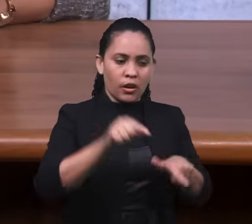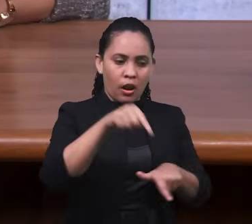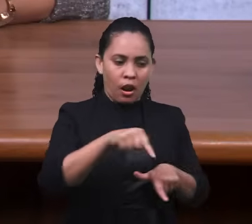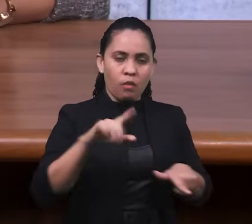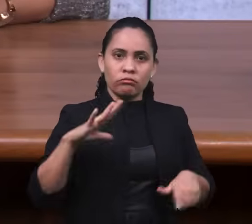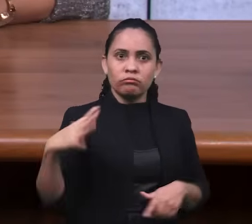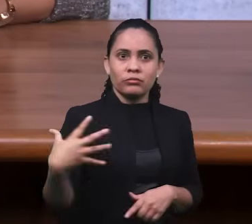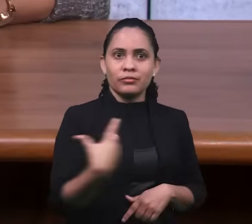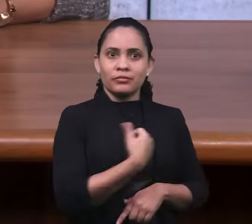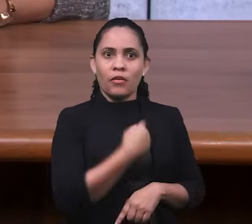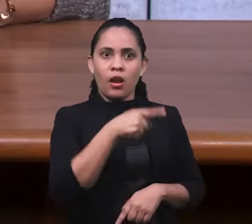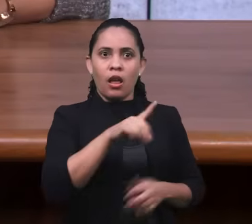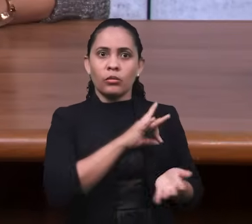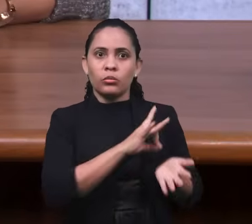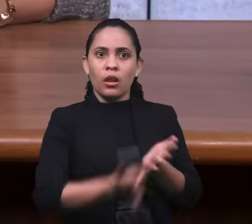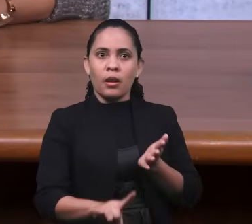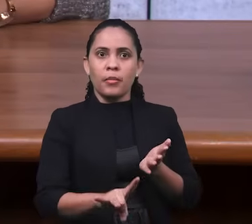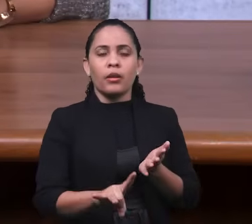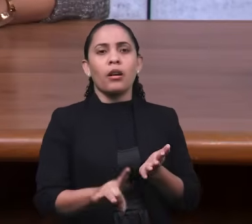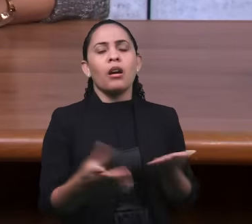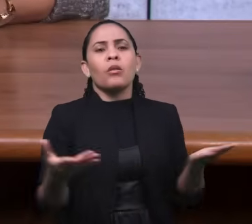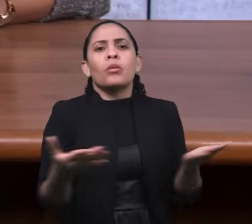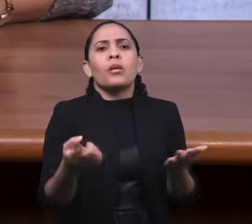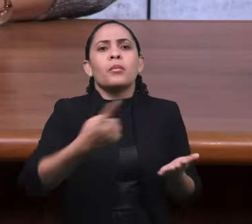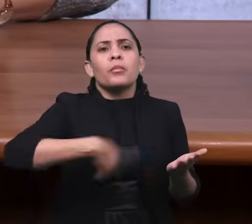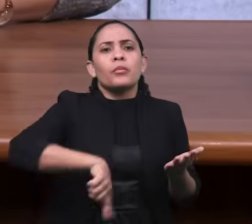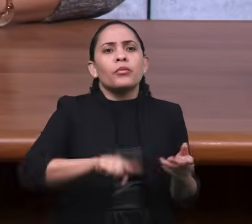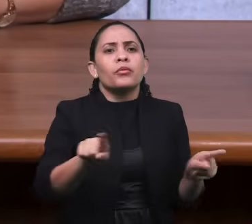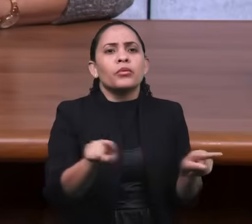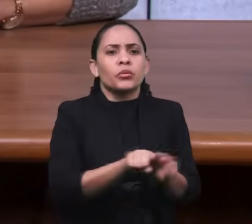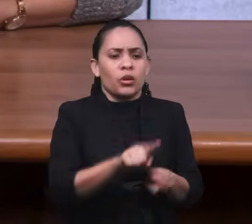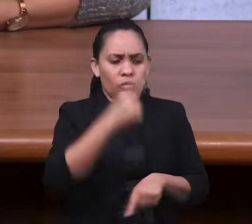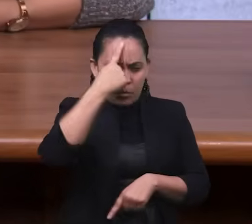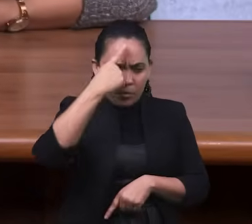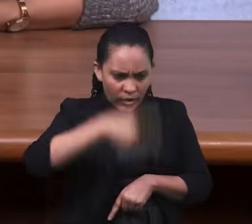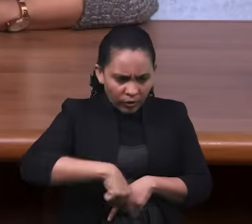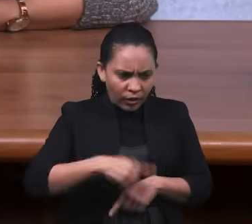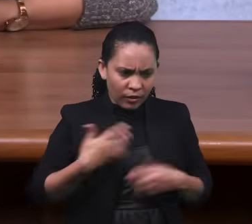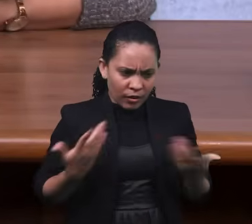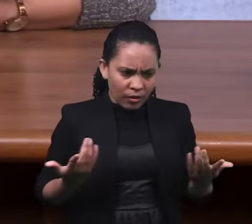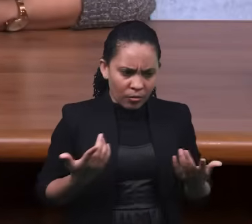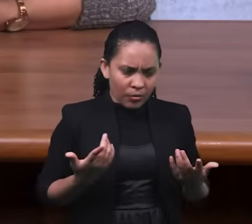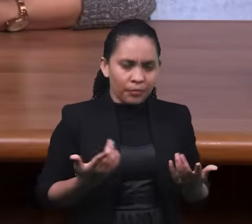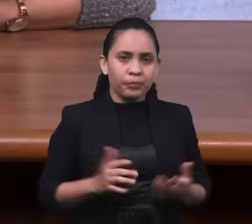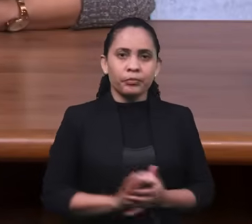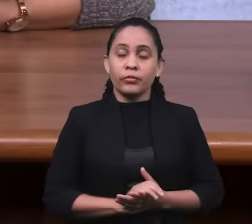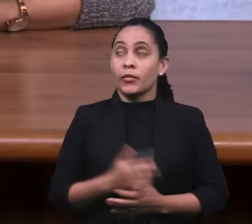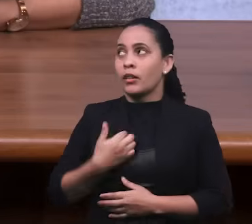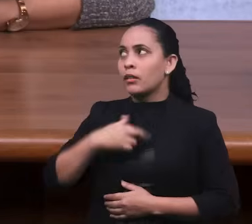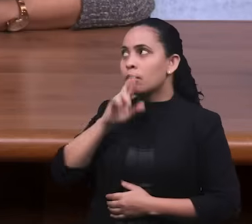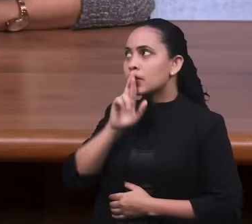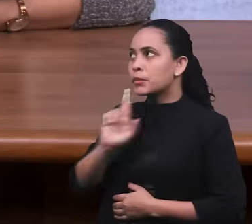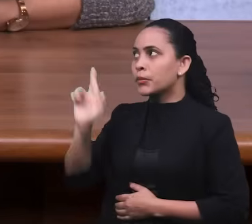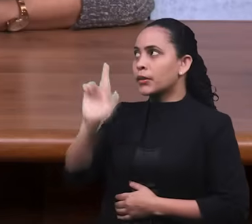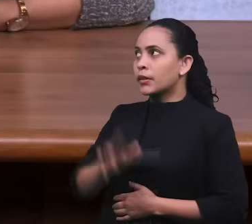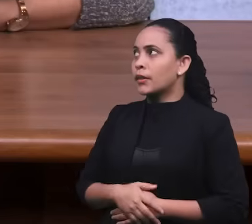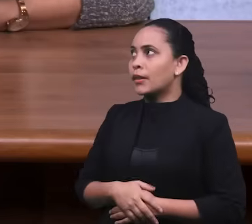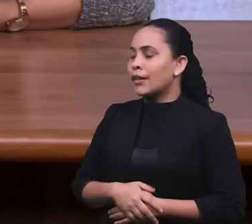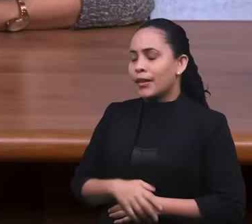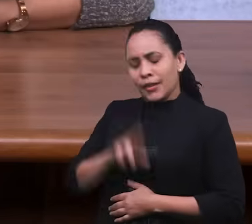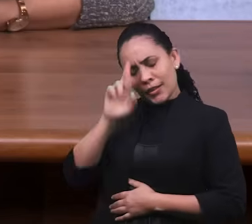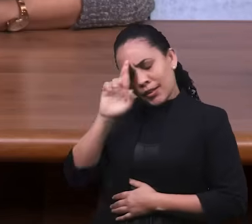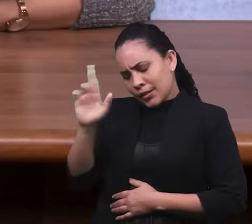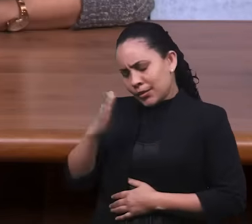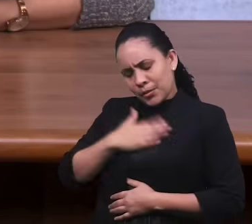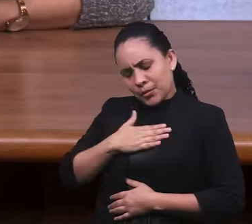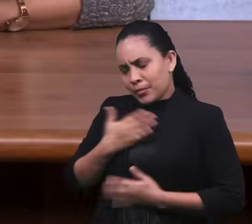midianitas. Porventura, não te enviei eu? E ele lhe disse: Ai, Senhor